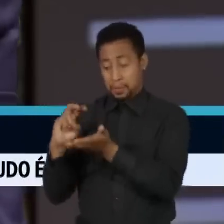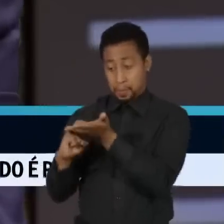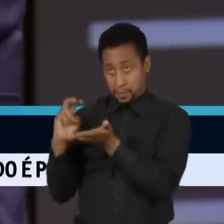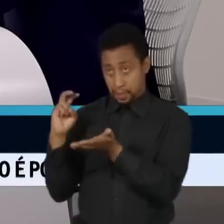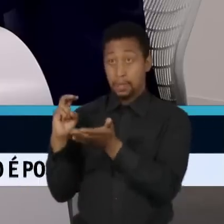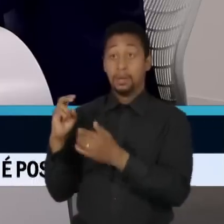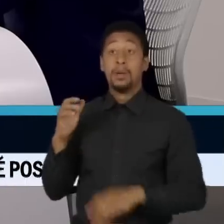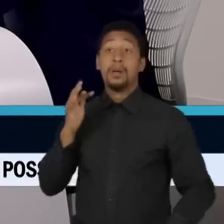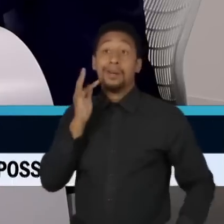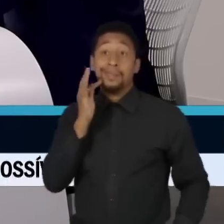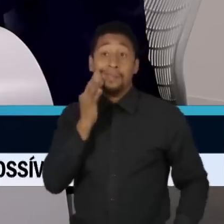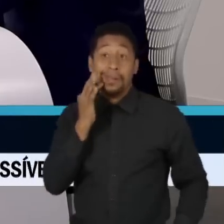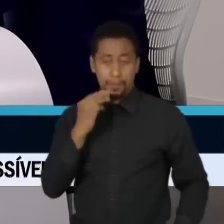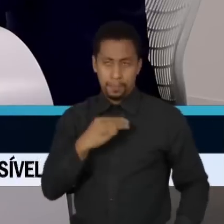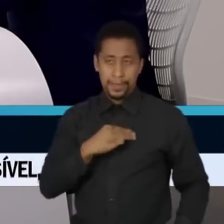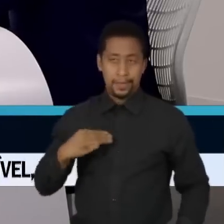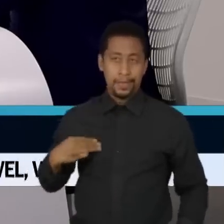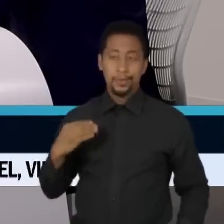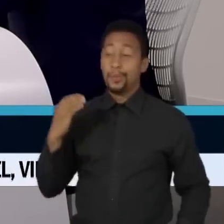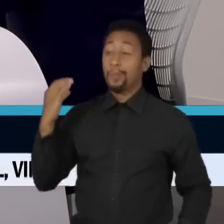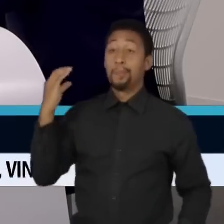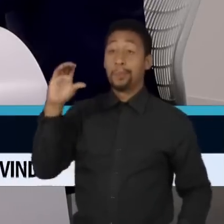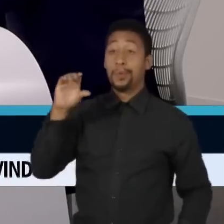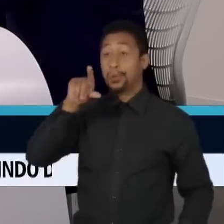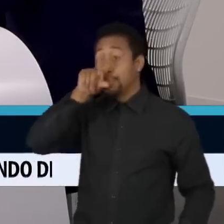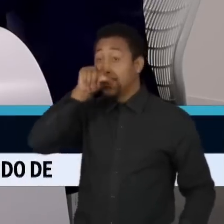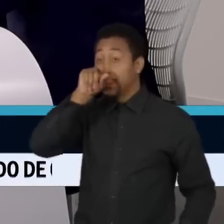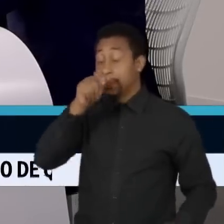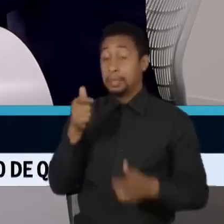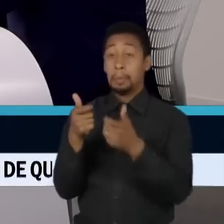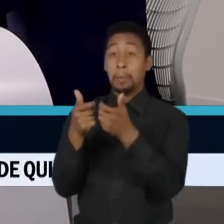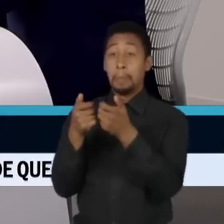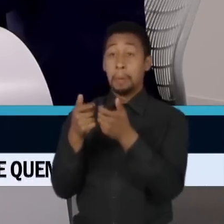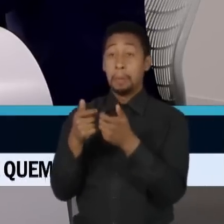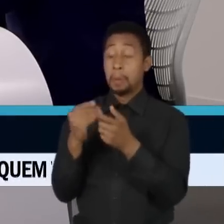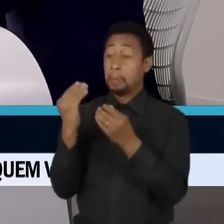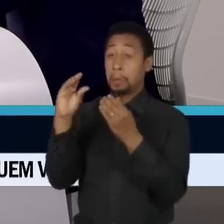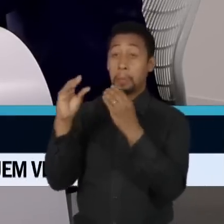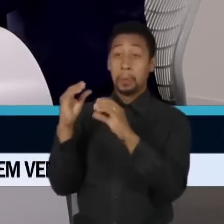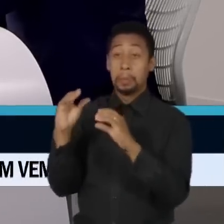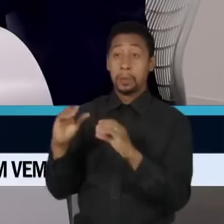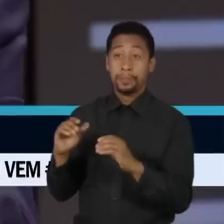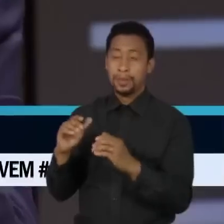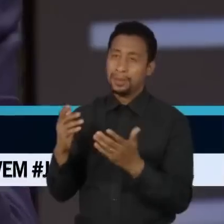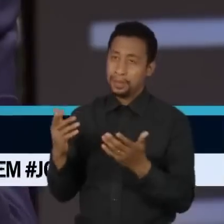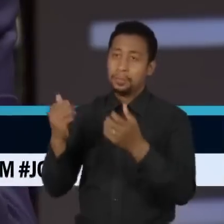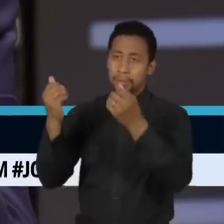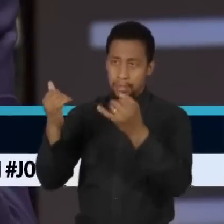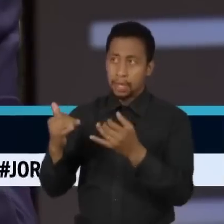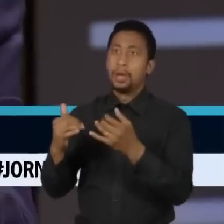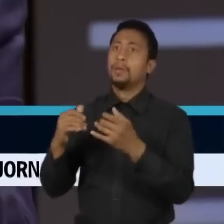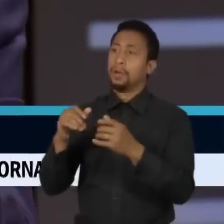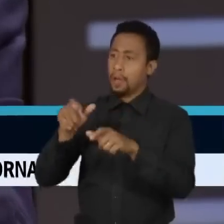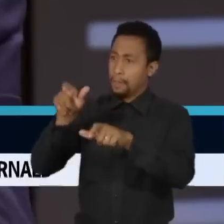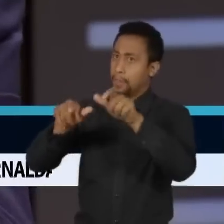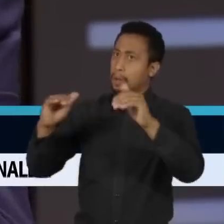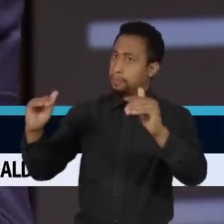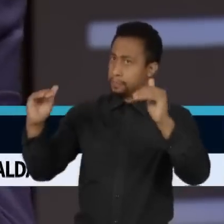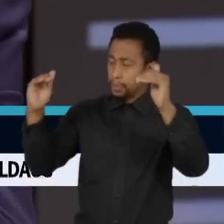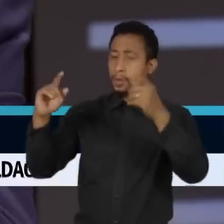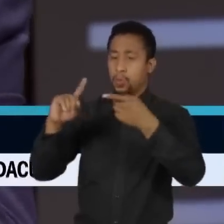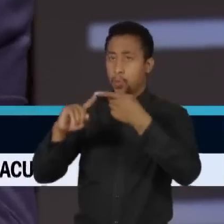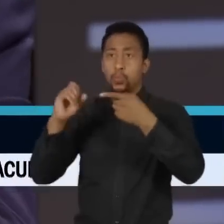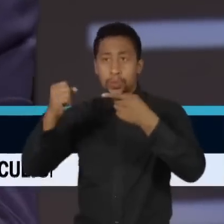fez uma tweetada lá, apresentando a operação e dizendo que são de várias autoridades. E, entre parênteses, incluiu um senador, a expressão dele,